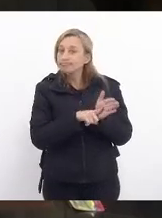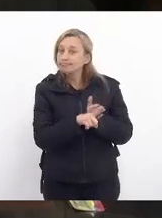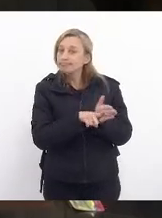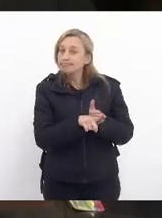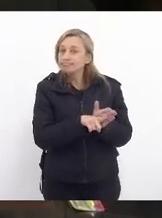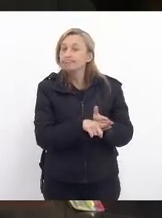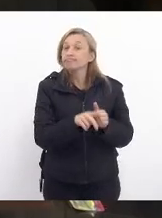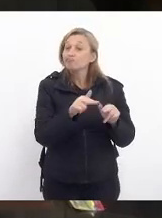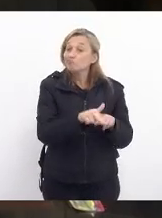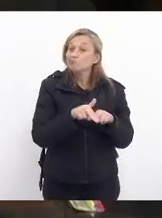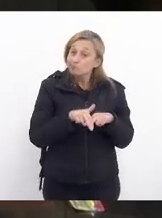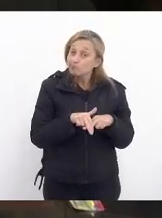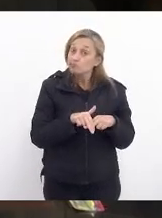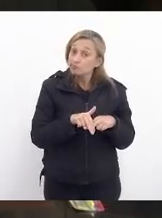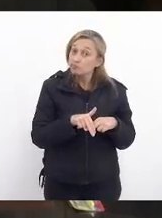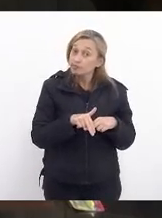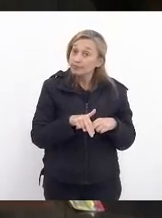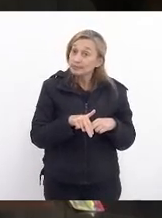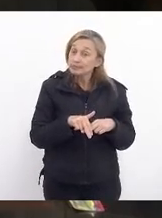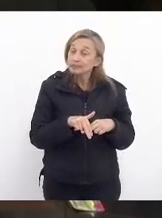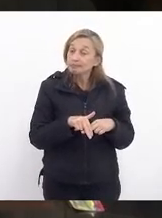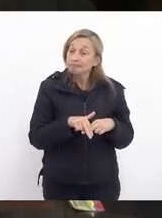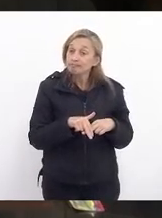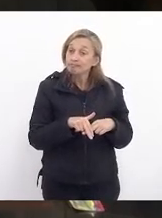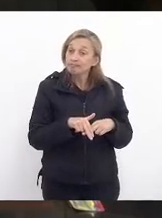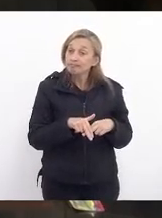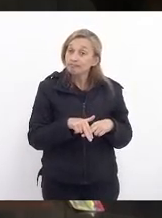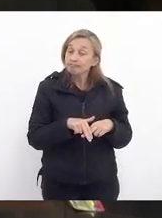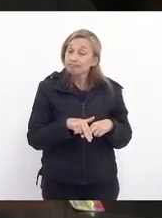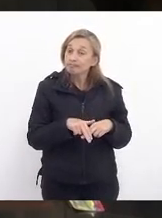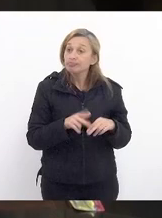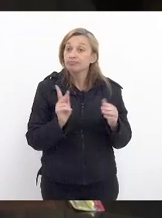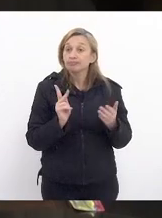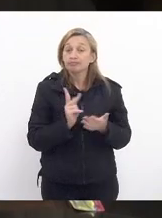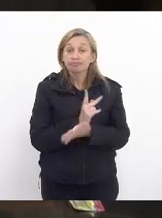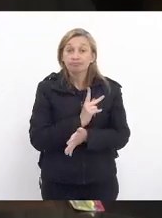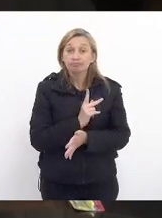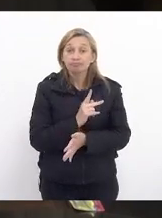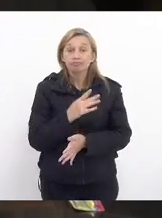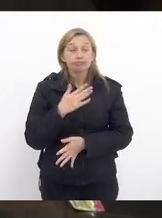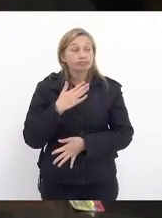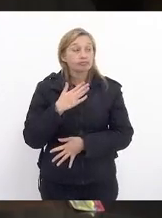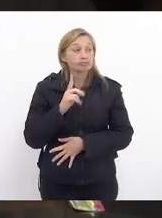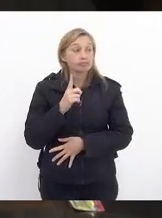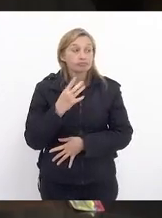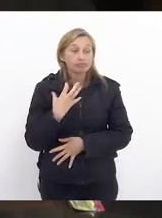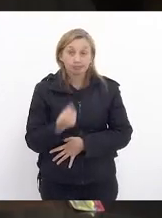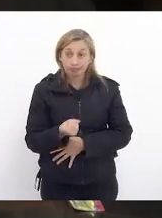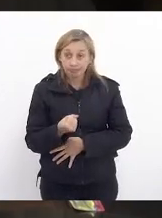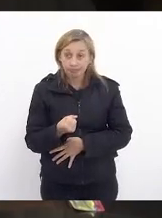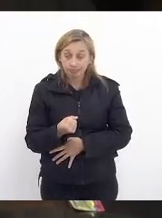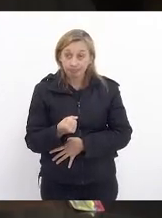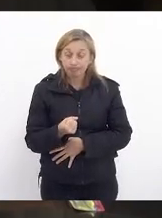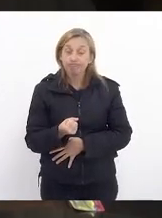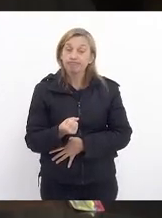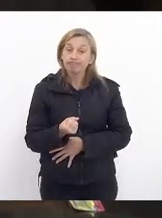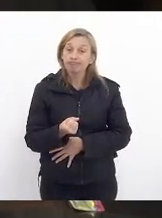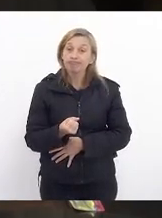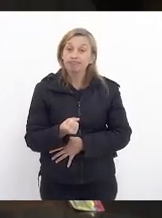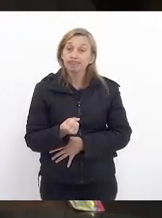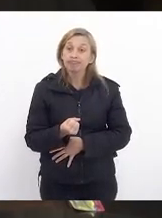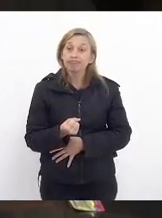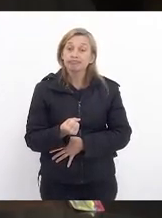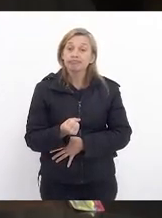as causas e consequências da do fenômeno a meu ver inadequadamente de classificado